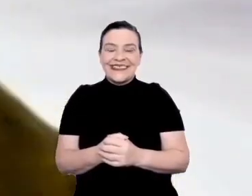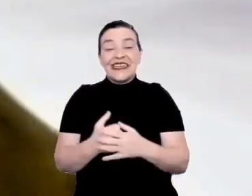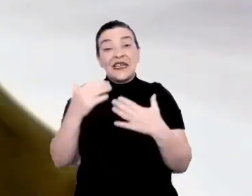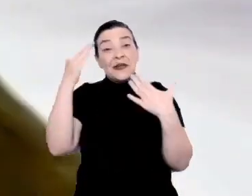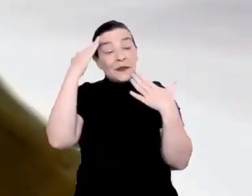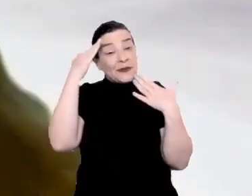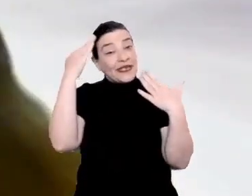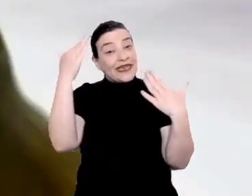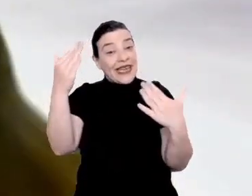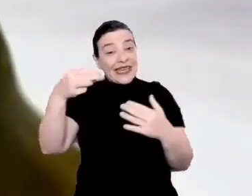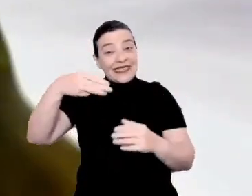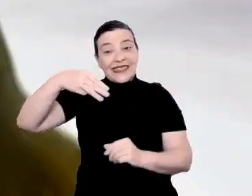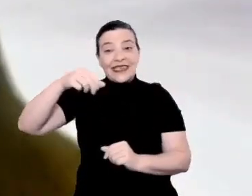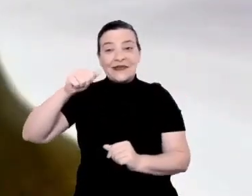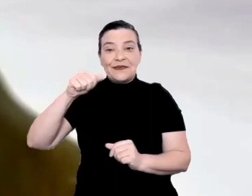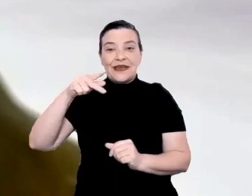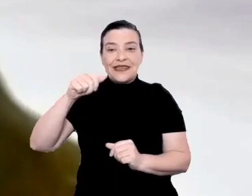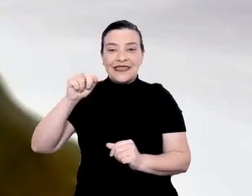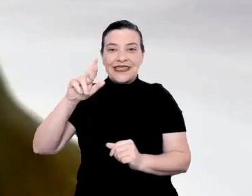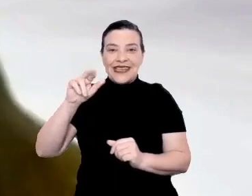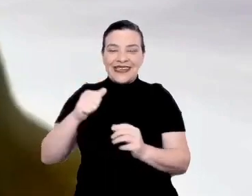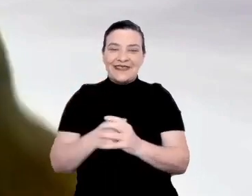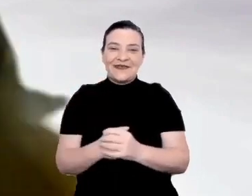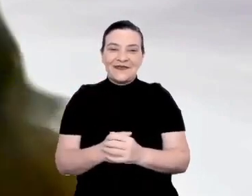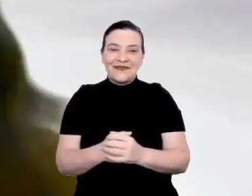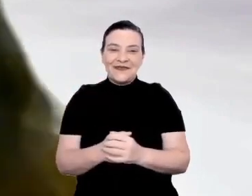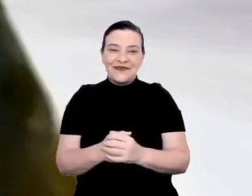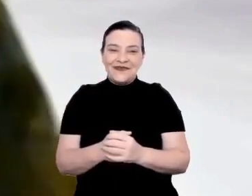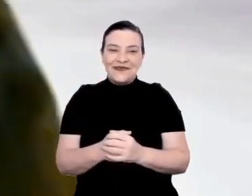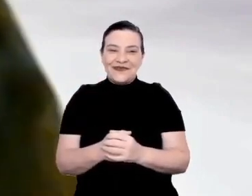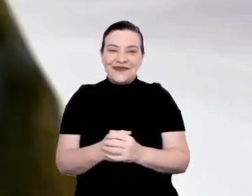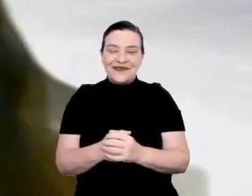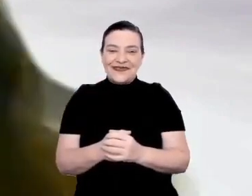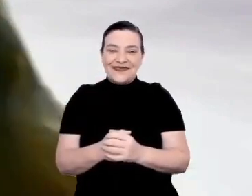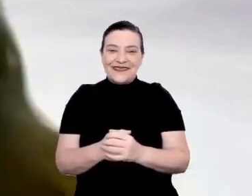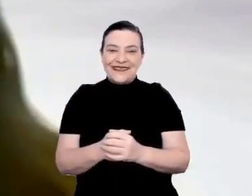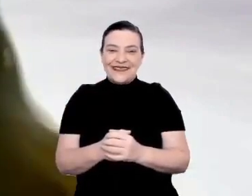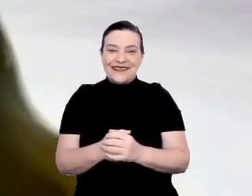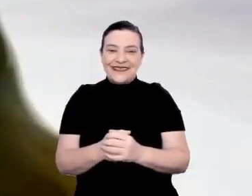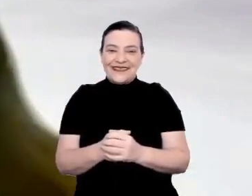Obrigada, Manara. Vou aqui.